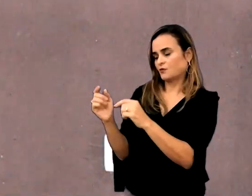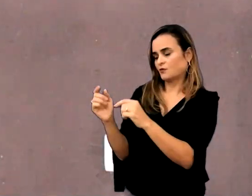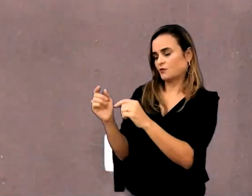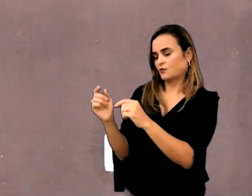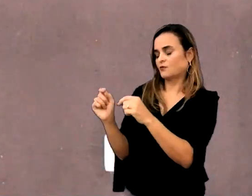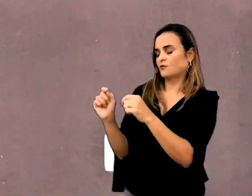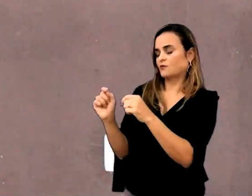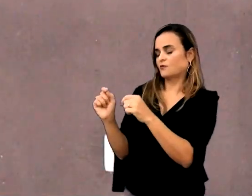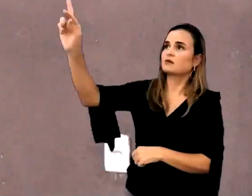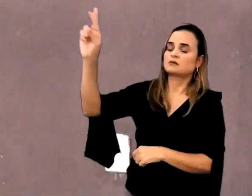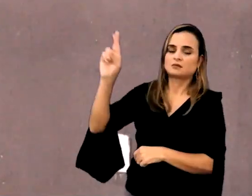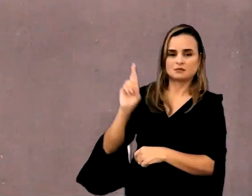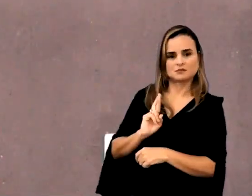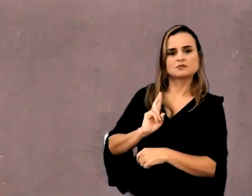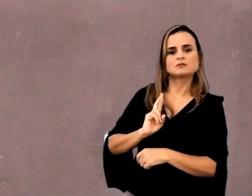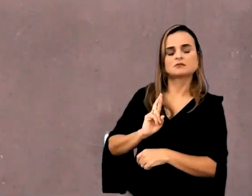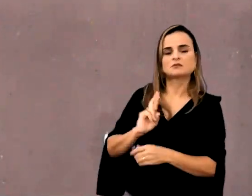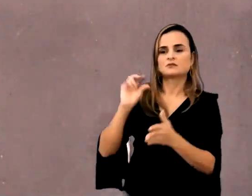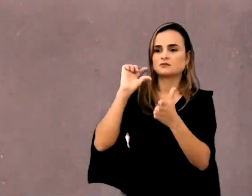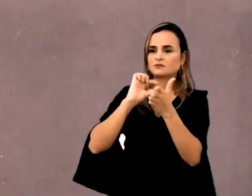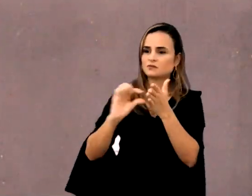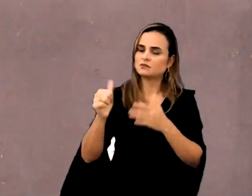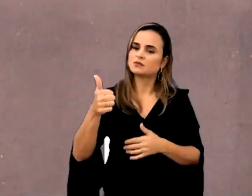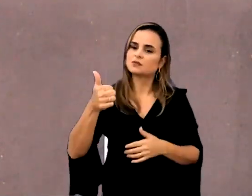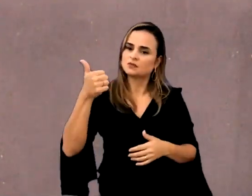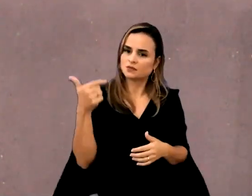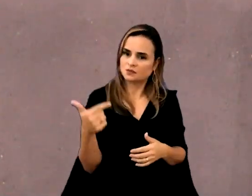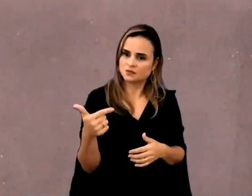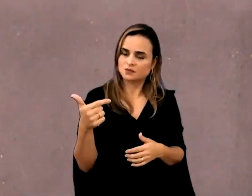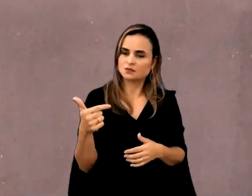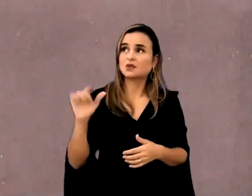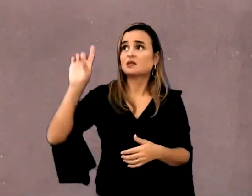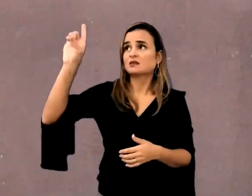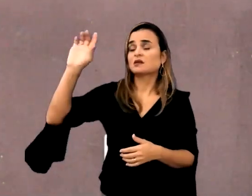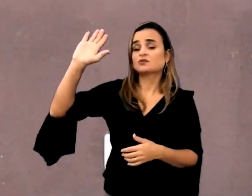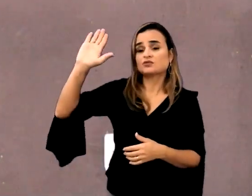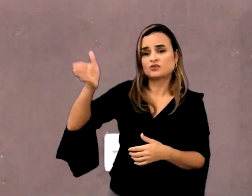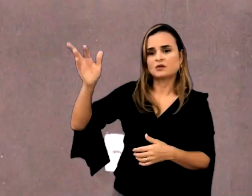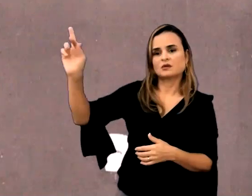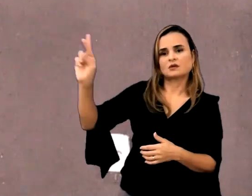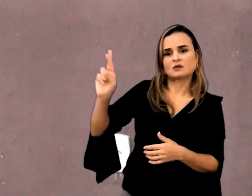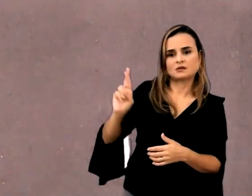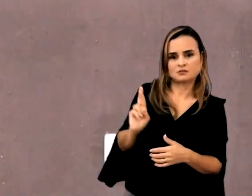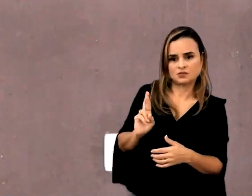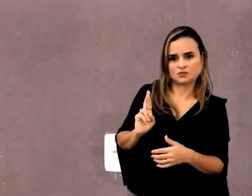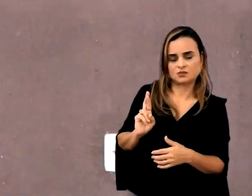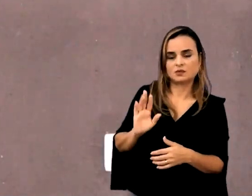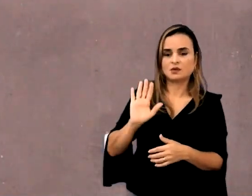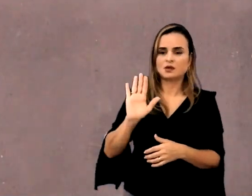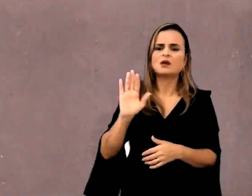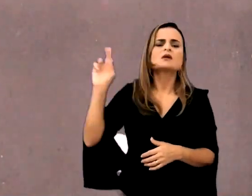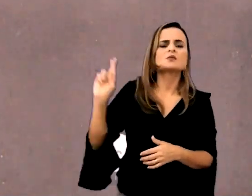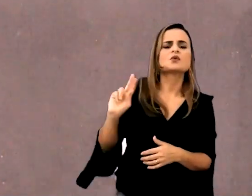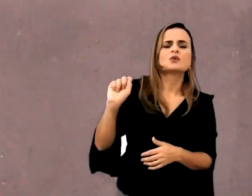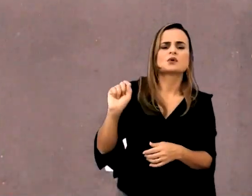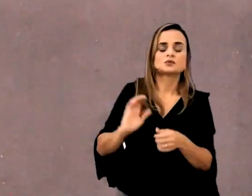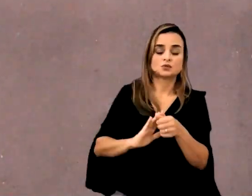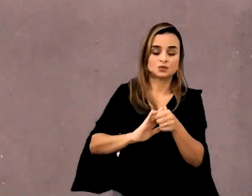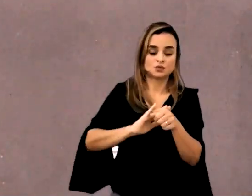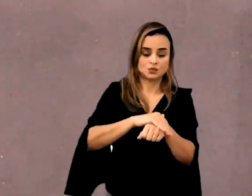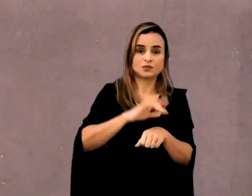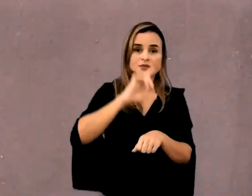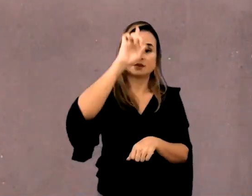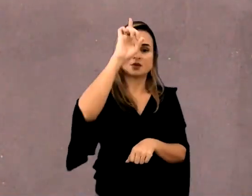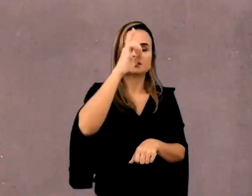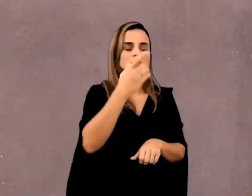responder. E aí, no versículo 12, Deus responde dessa forma: de noite apareceu o Senhor a